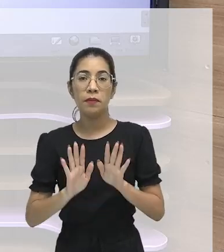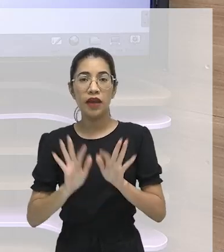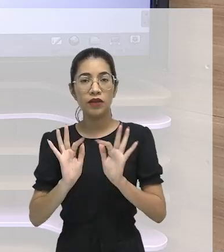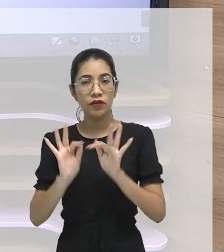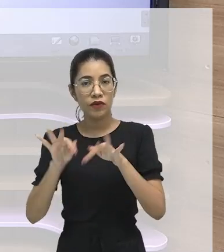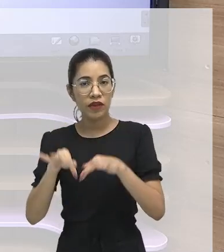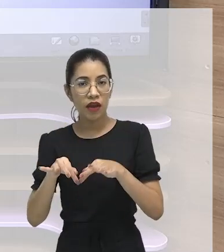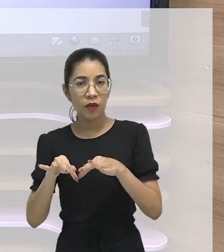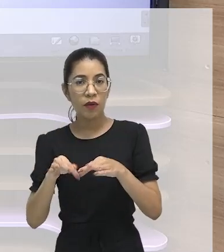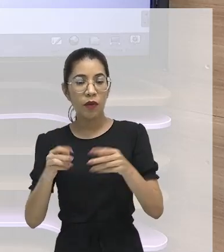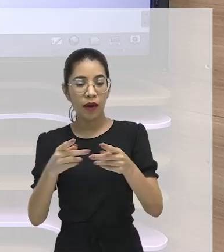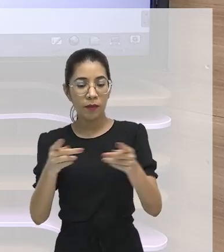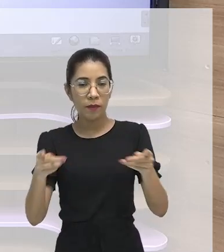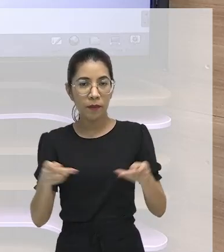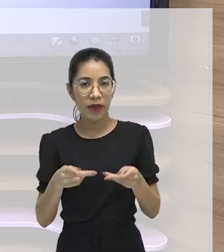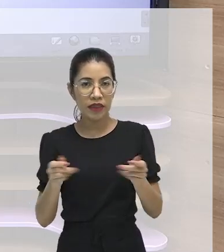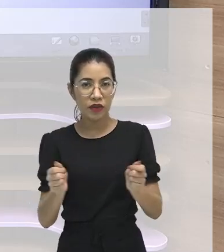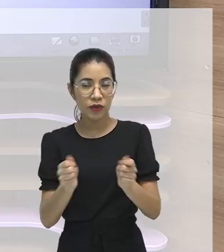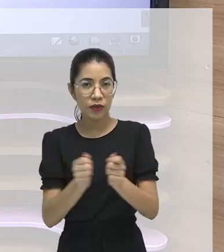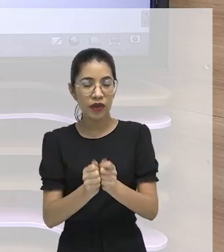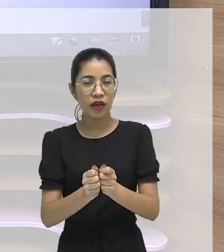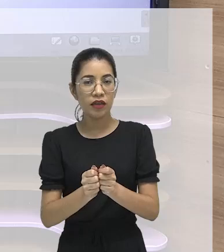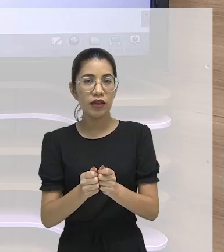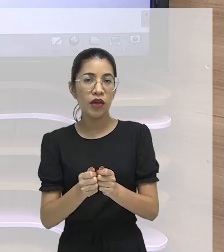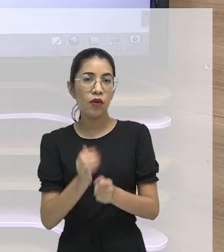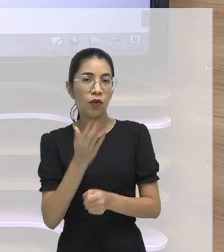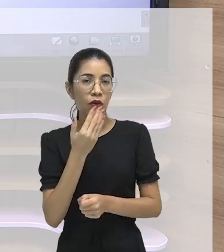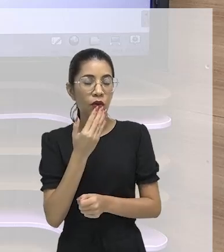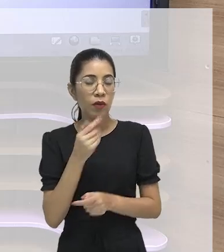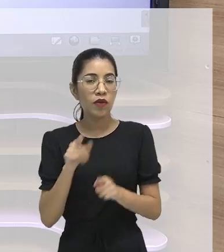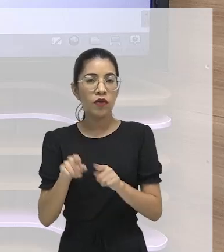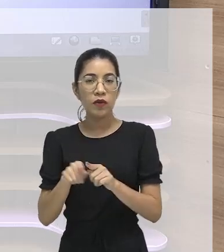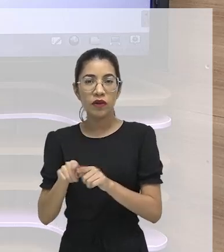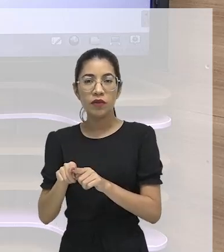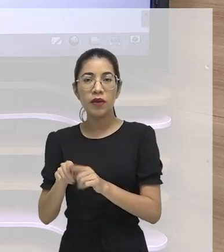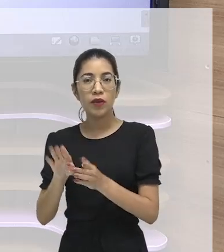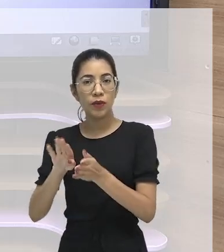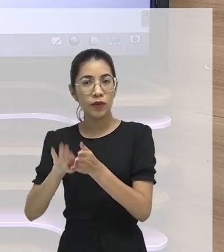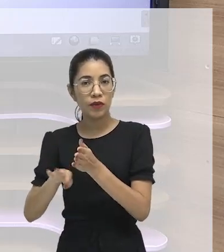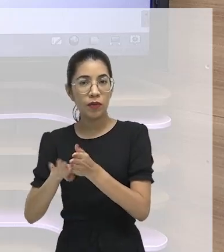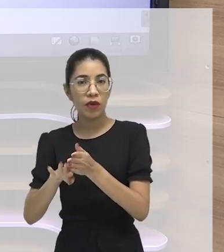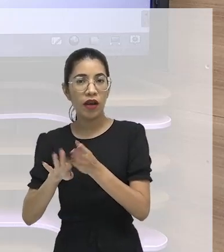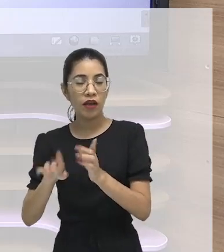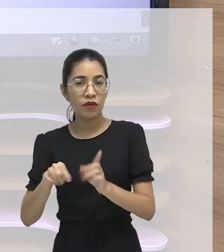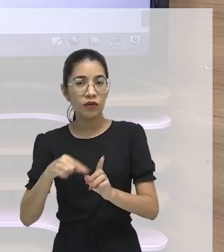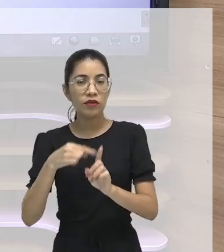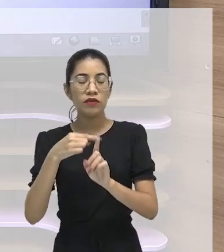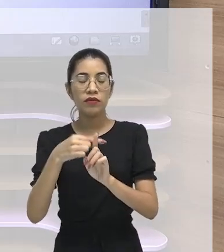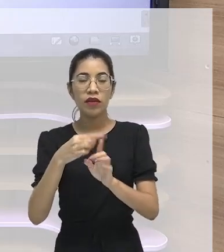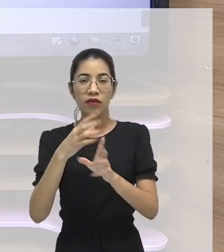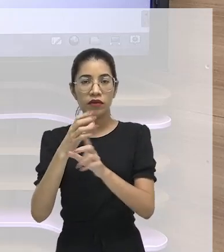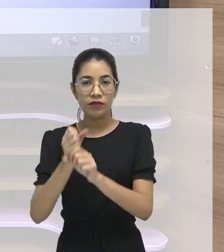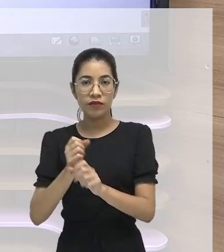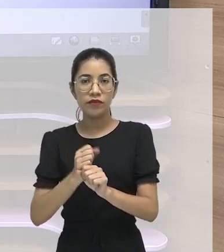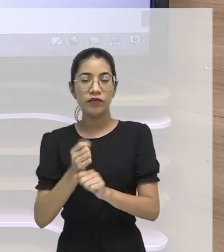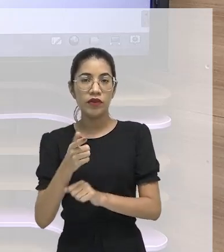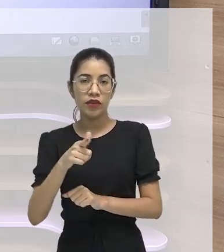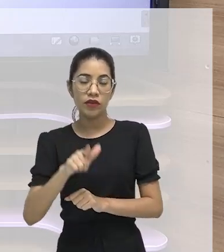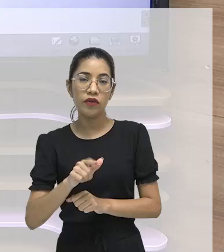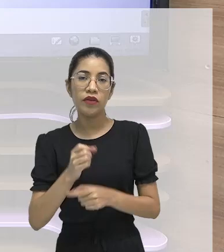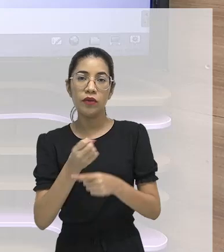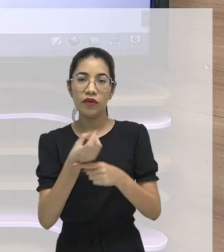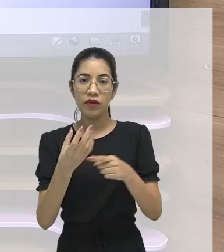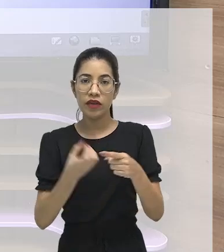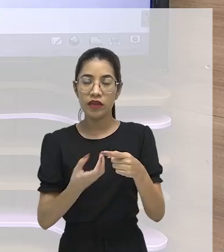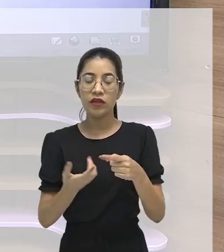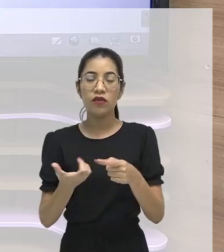quiser juntar as duas partes novamente, a parte que foi consumida e a parte que sobrou, quando eu somar essas duas frações novamente, o resultado tem